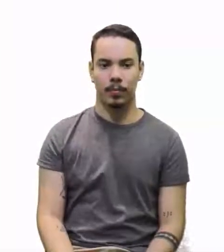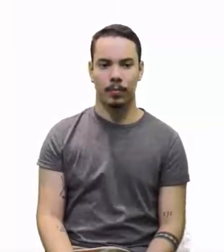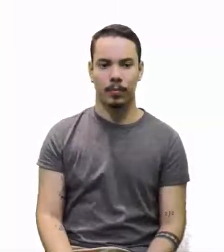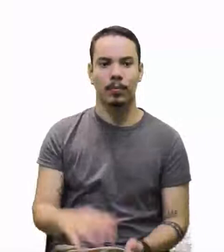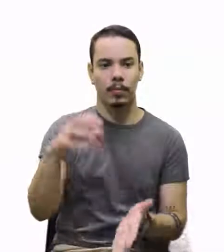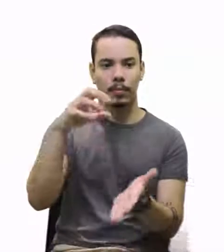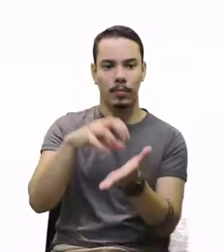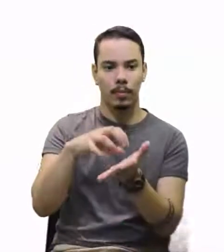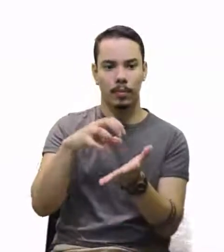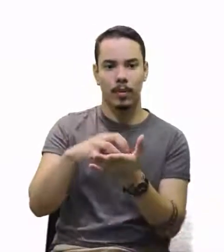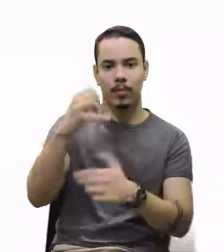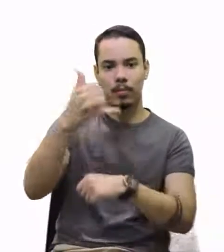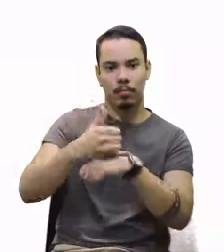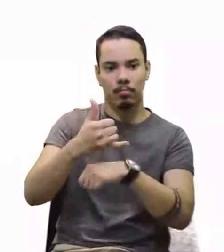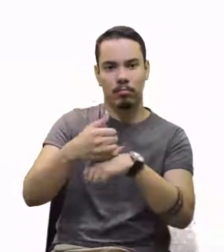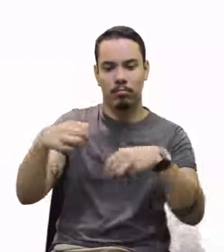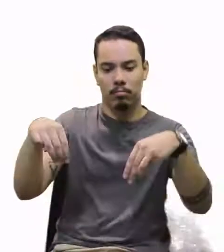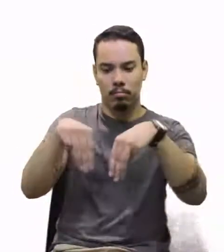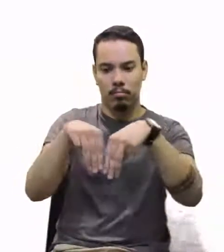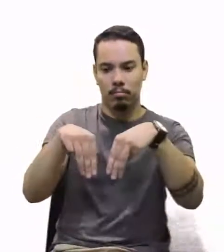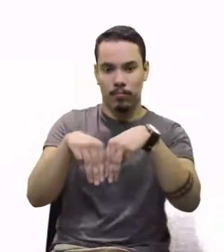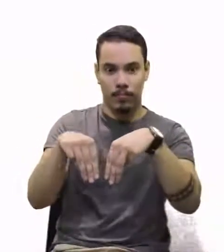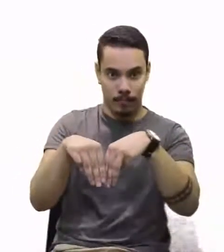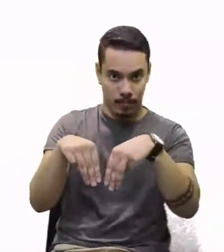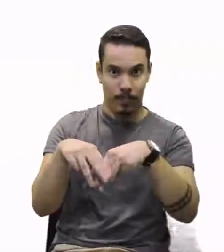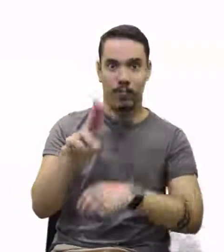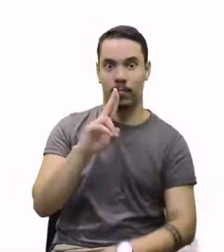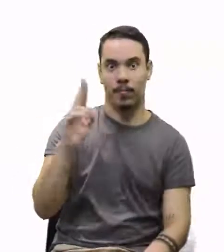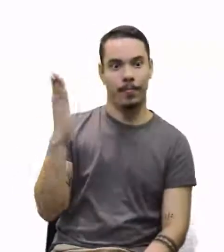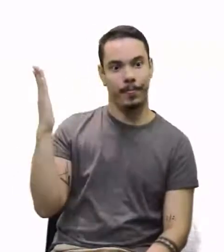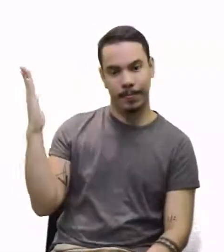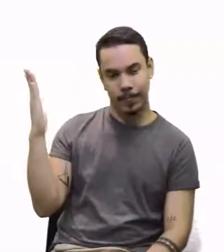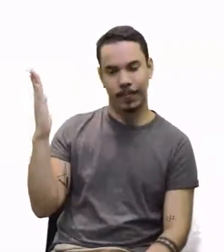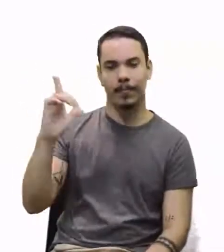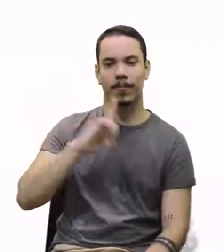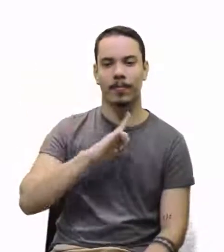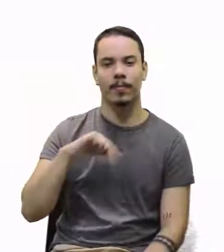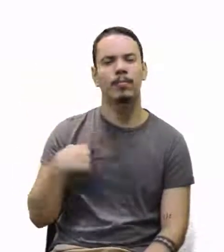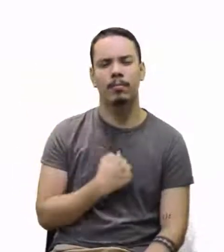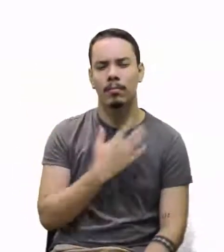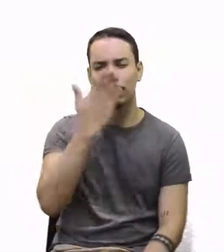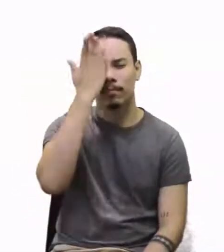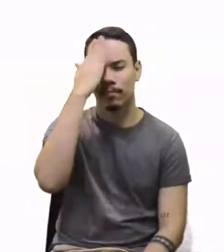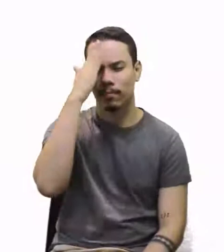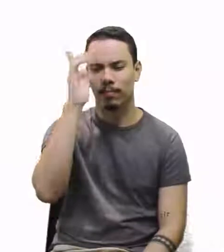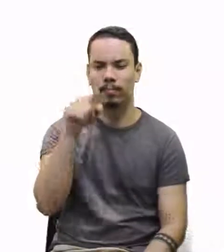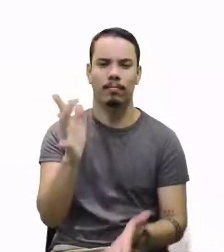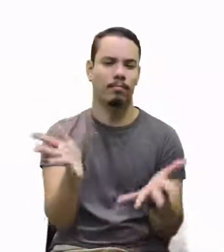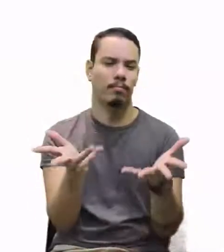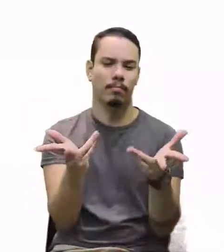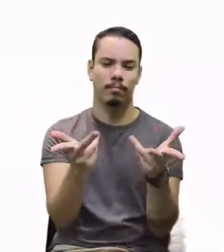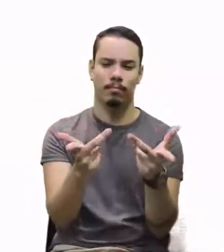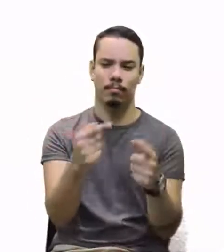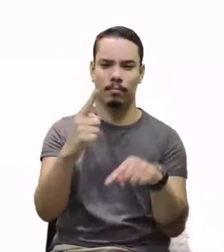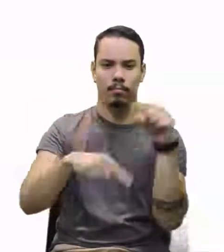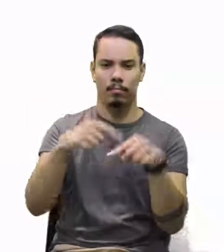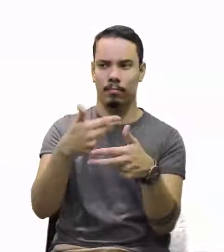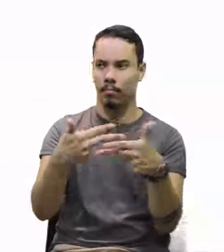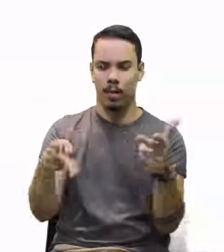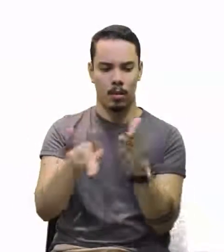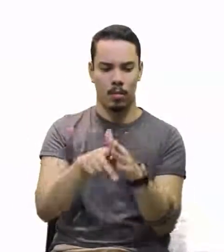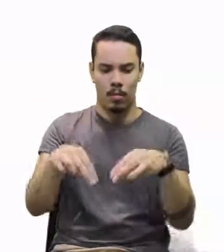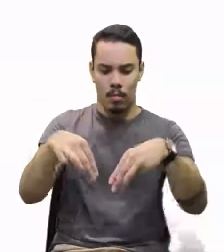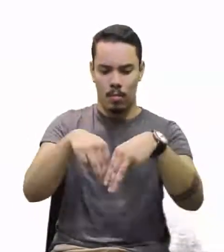Núcleo ferromagnético. Então, ferromagnético nós sabemos que é excelente para formar o